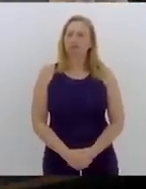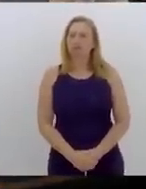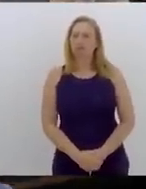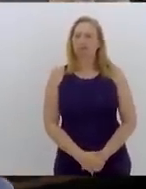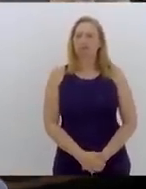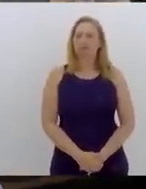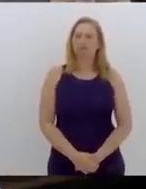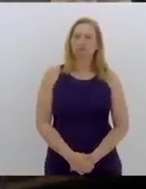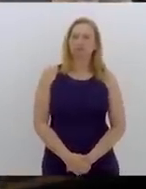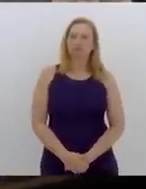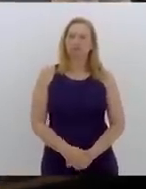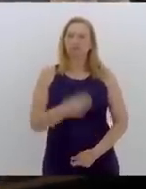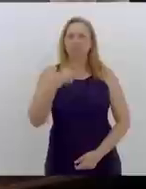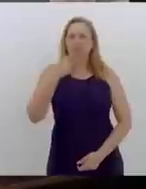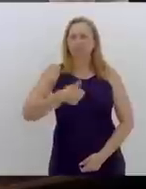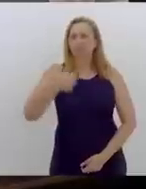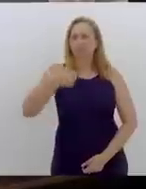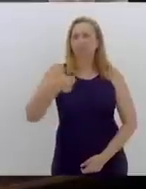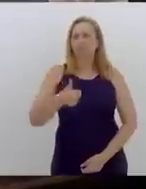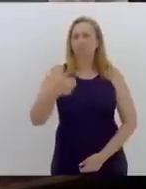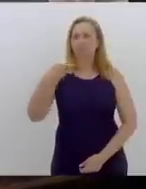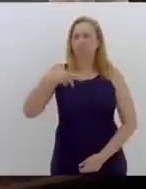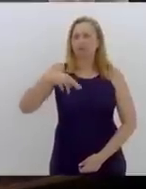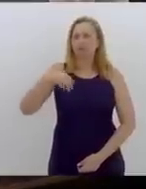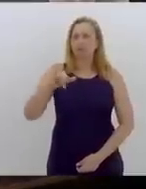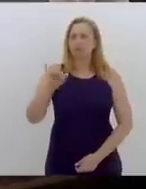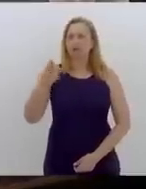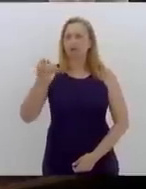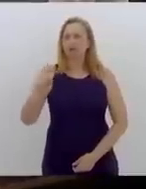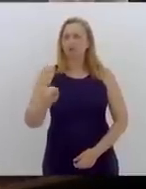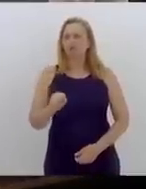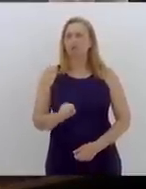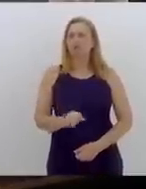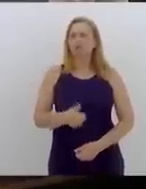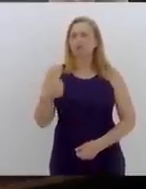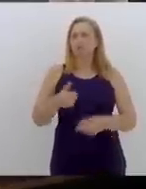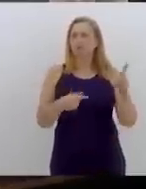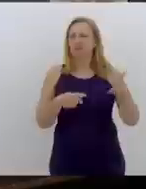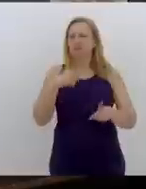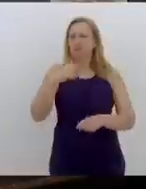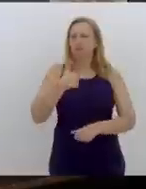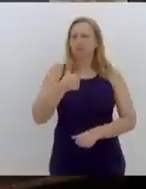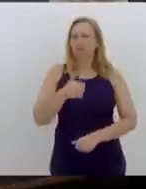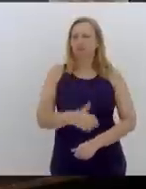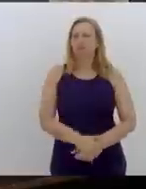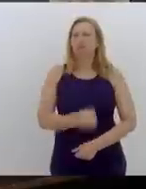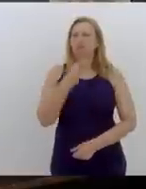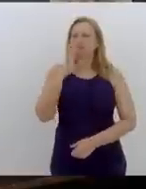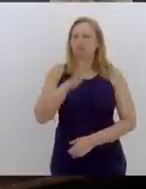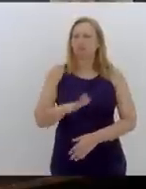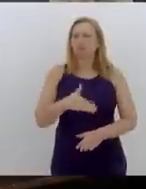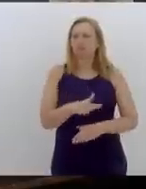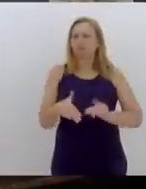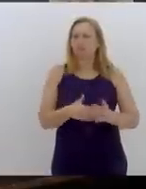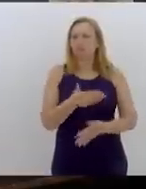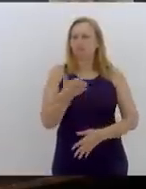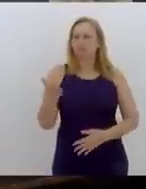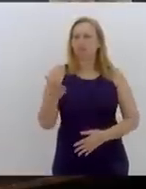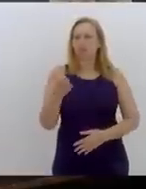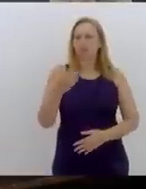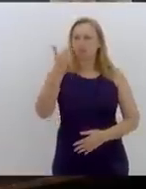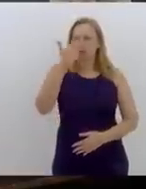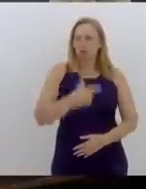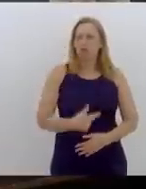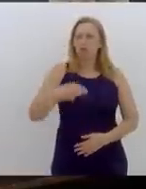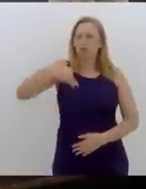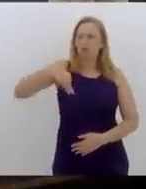quem vai falar primeiro o Marcos deixa ele falar que ele estava na vez aqui só para nós organizar isso Boa tarde todos Marcos Souza